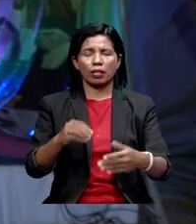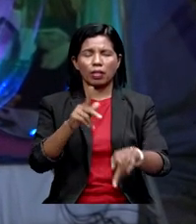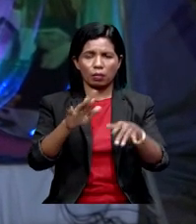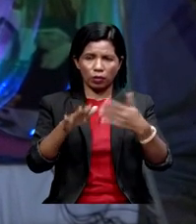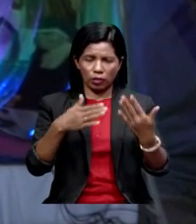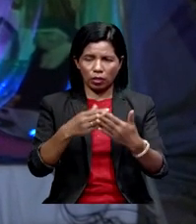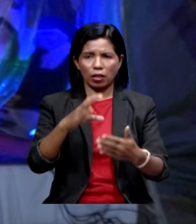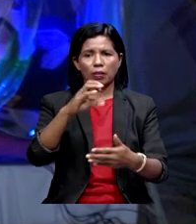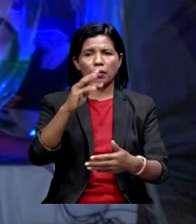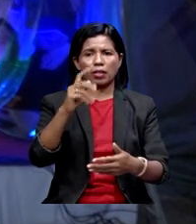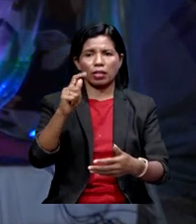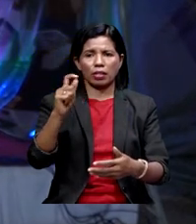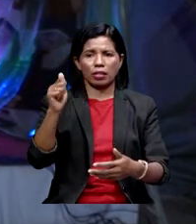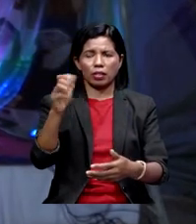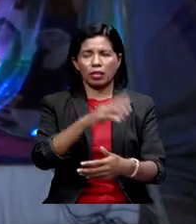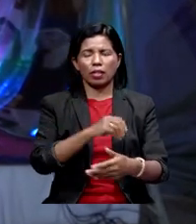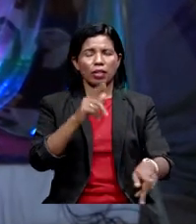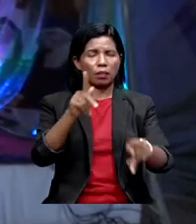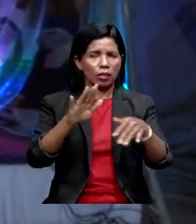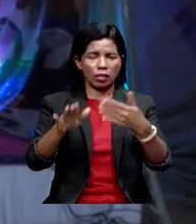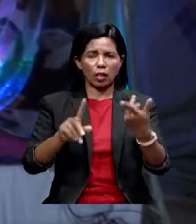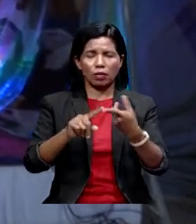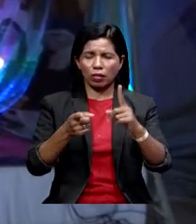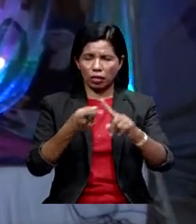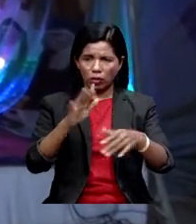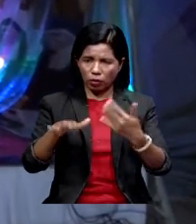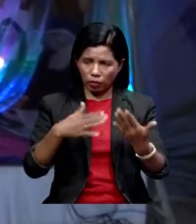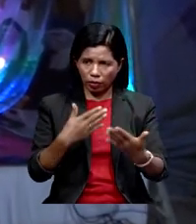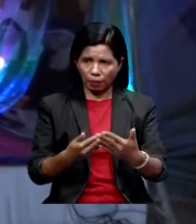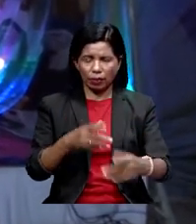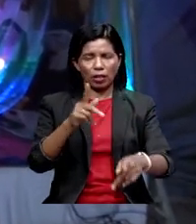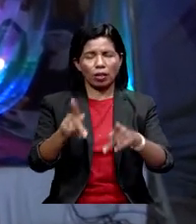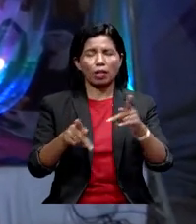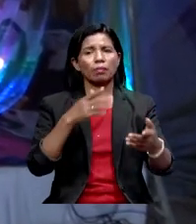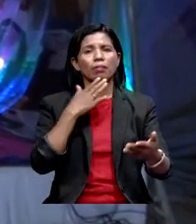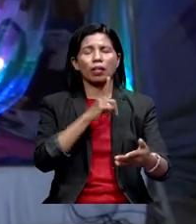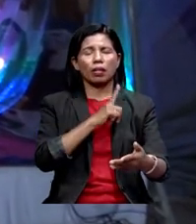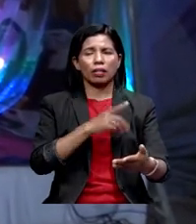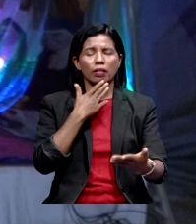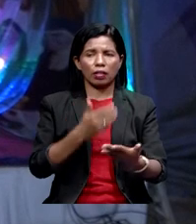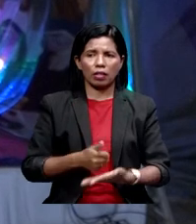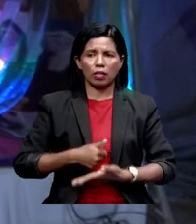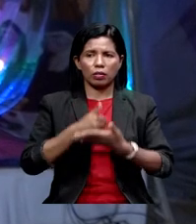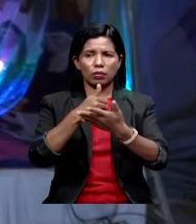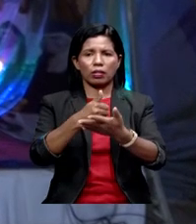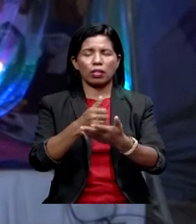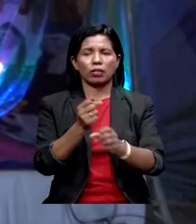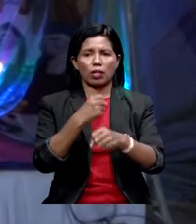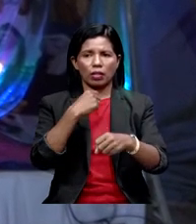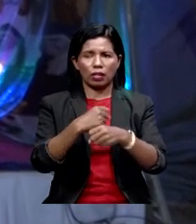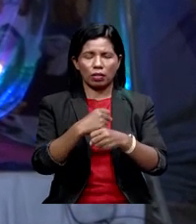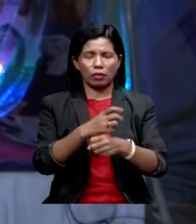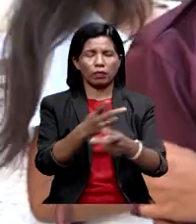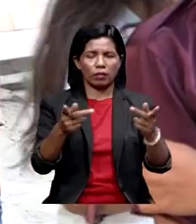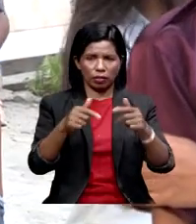Carmelita Sira, no a minha Benfeitores Sira, o Emalaran Luak Sira Nebe, tulung ame atubele realiza